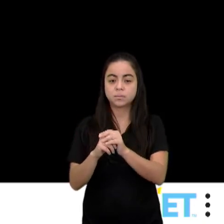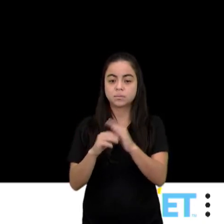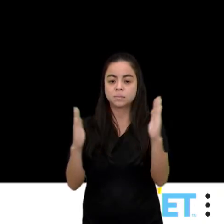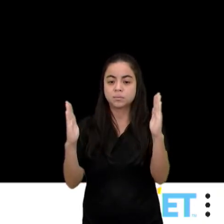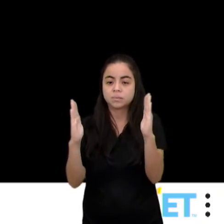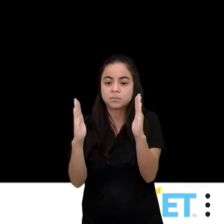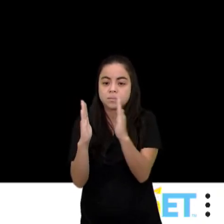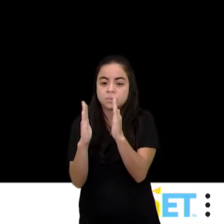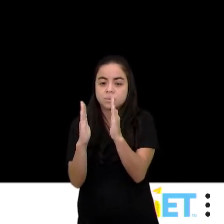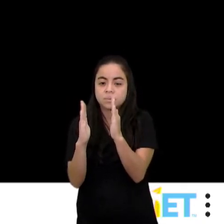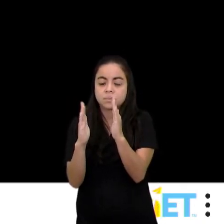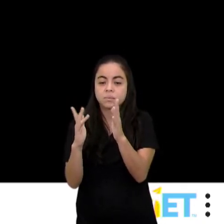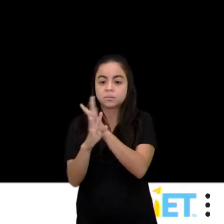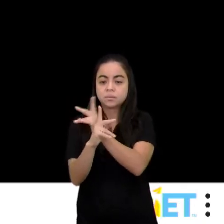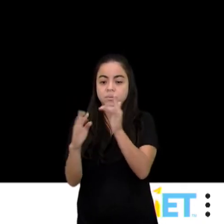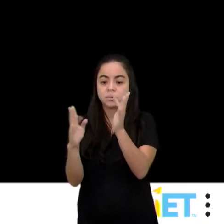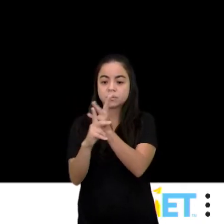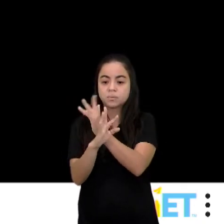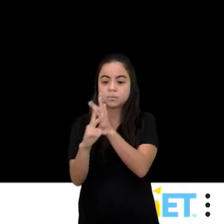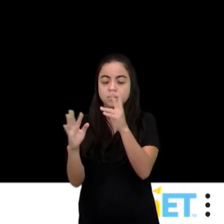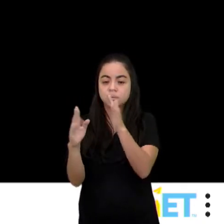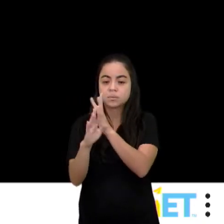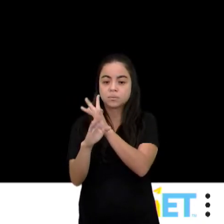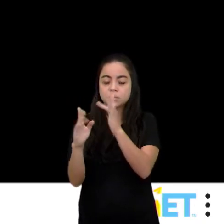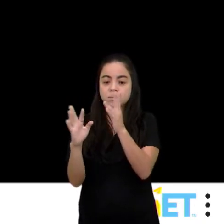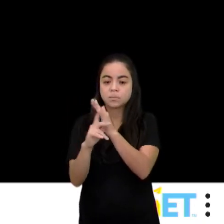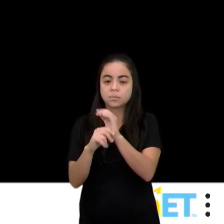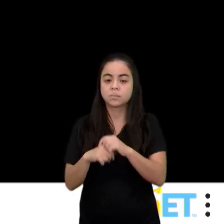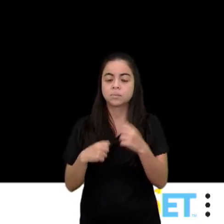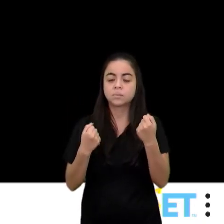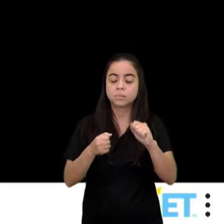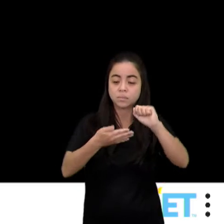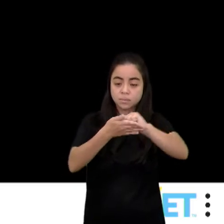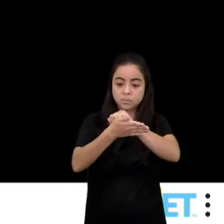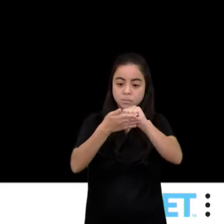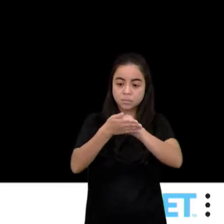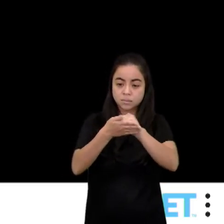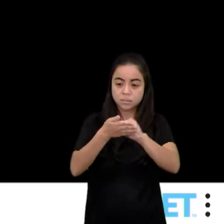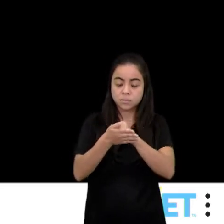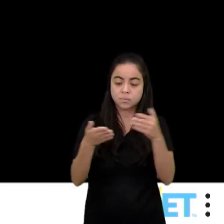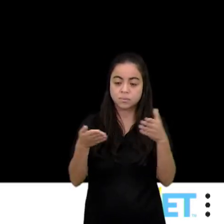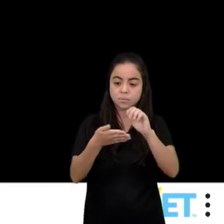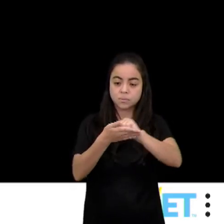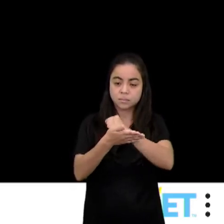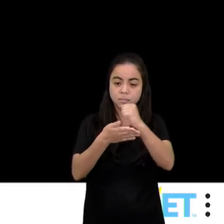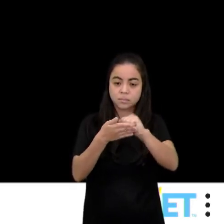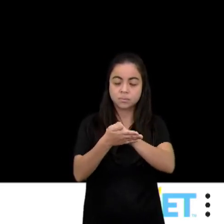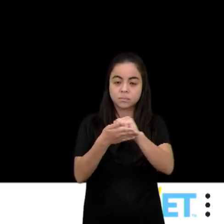acontece na pressão. Aumenta, ó. E você pode escrever isso, inclusive, aí no seu caderno, né? Em um gás,